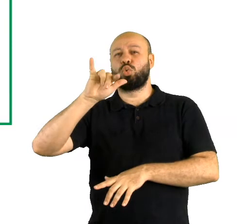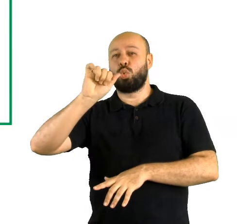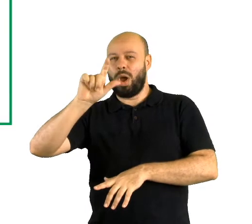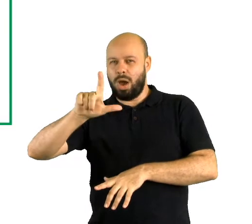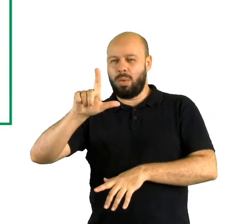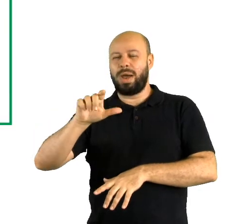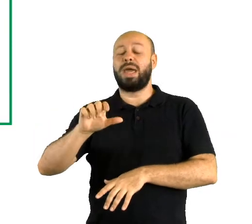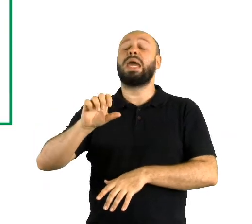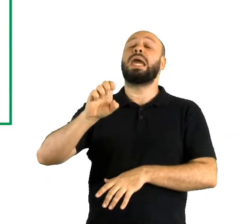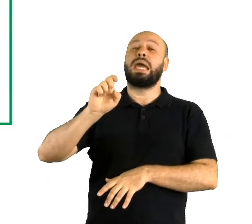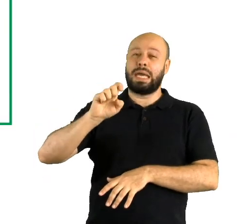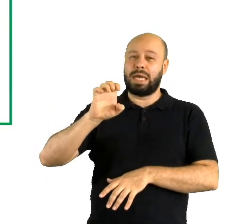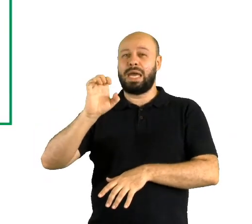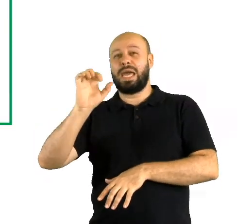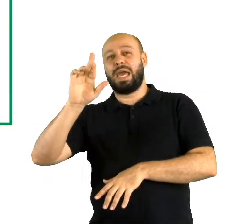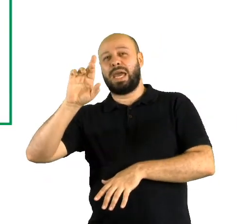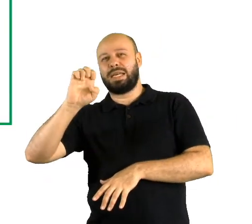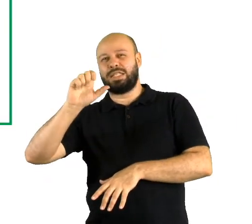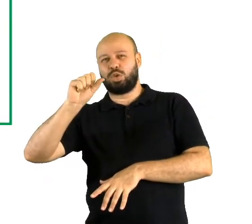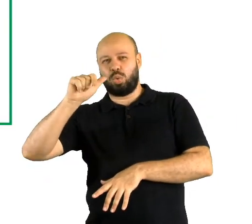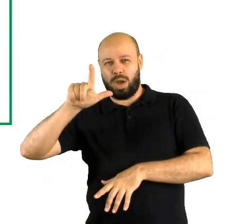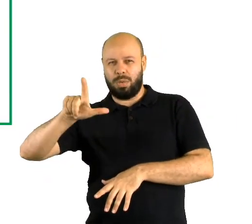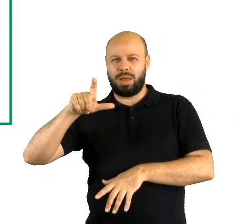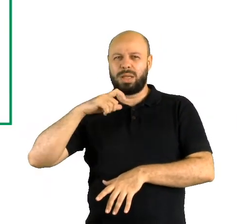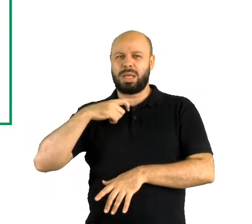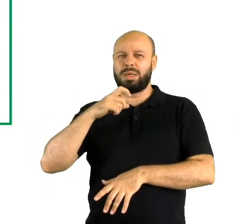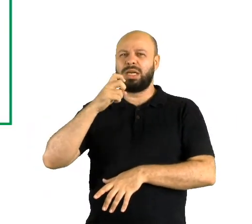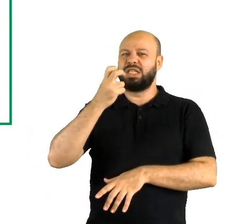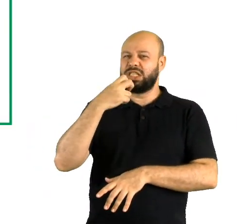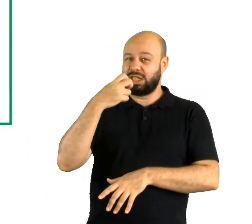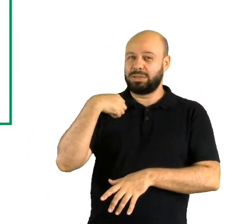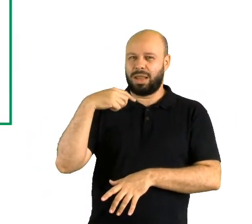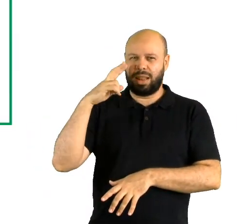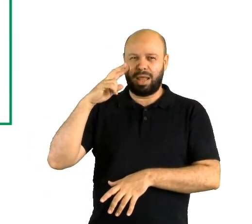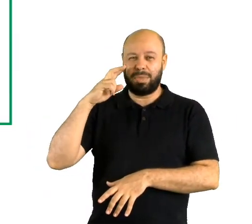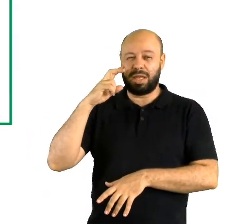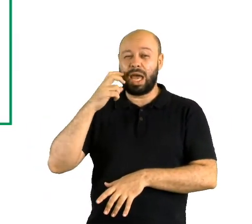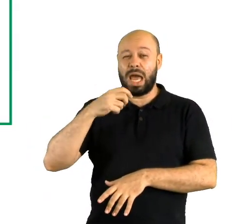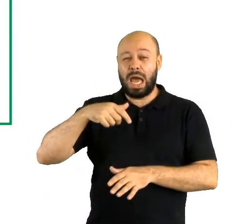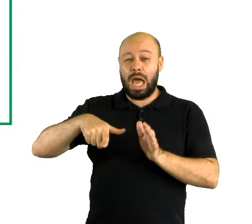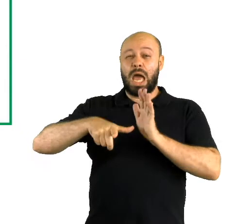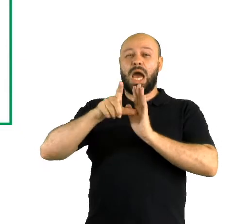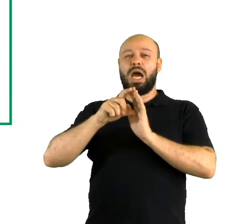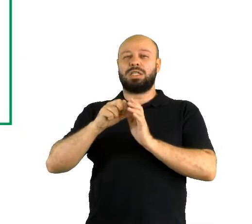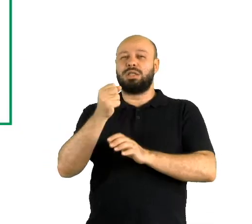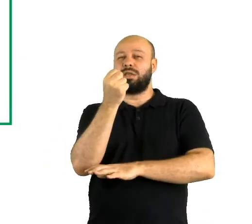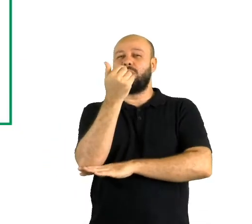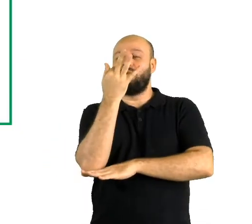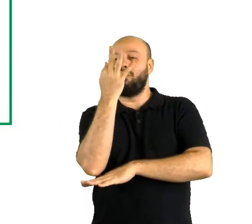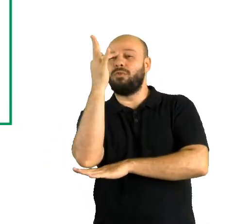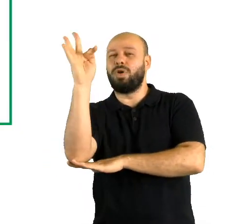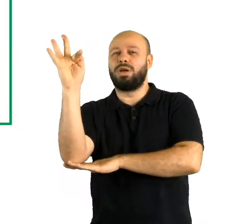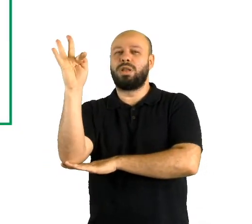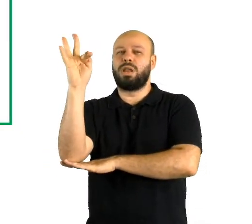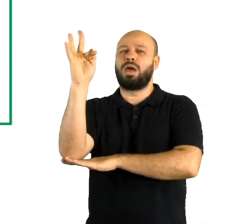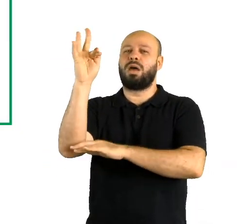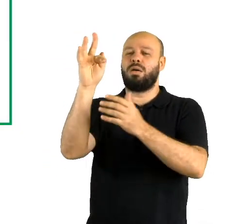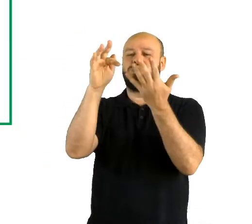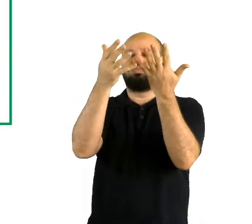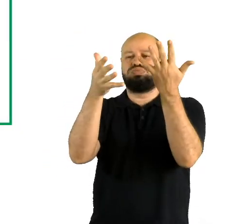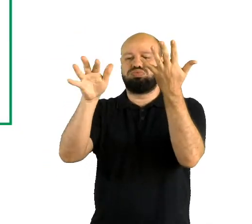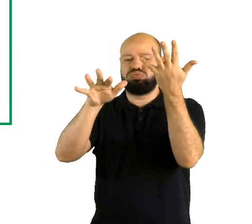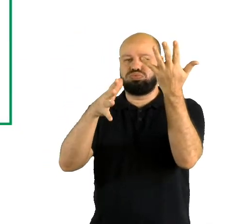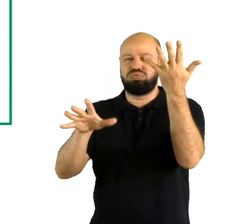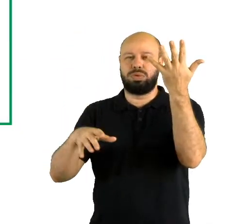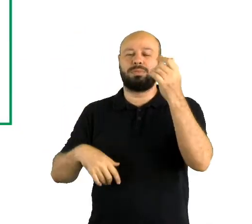piqui, antes de dar o piqui, antes de ficar florido, cai as suas folhas. O ipê,